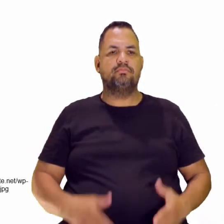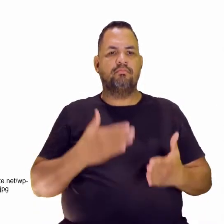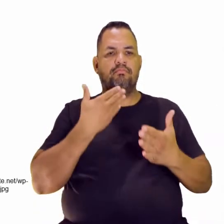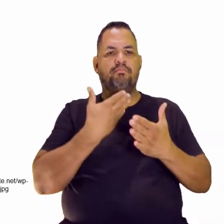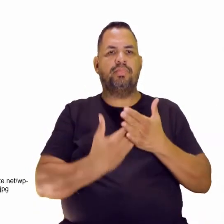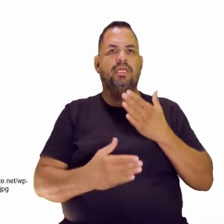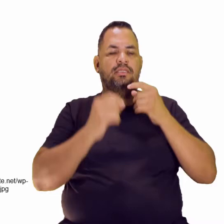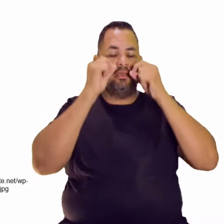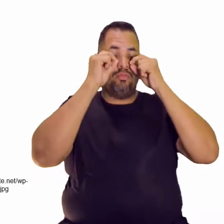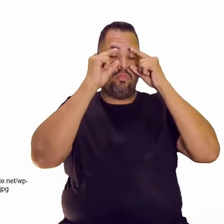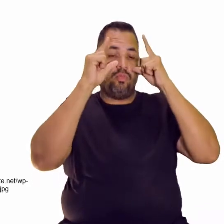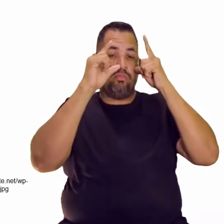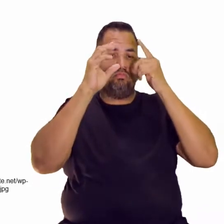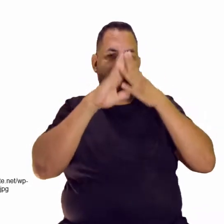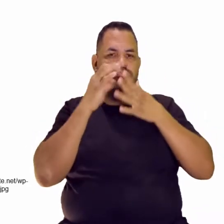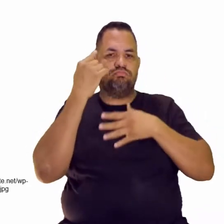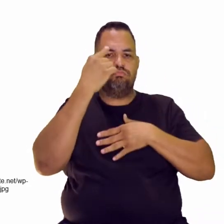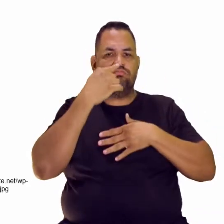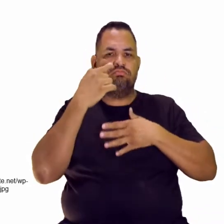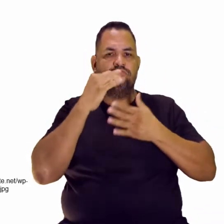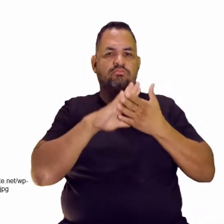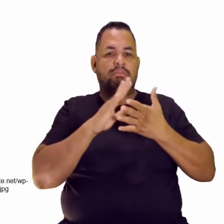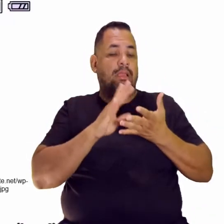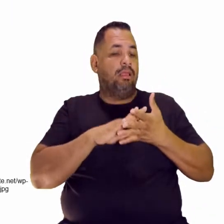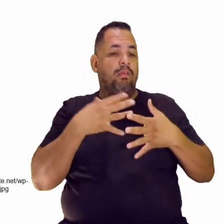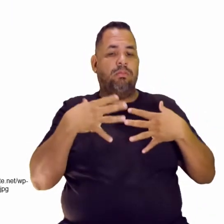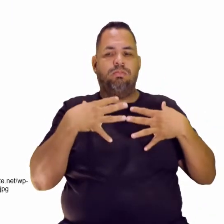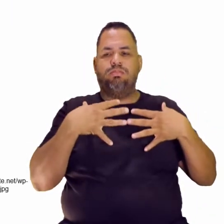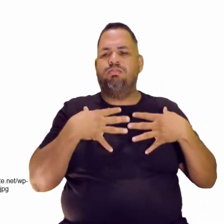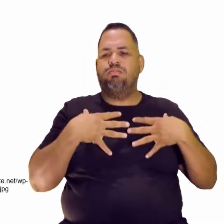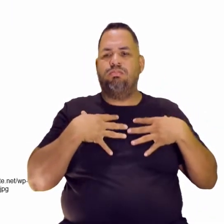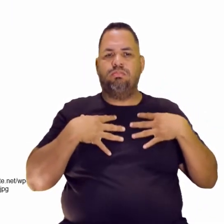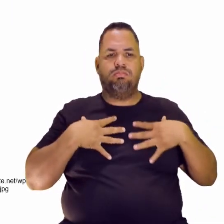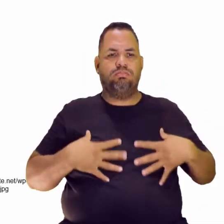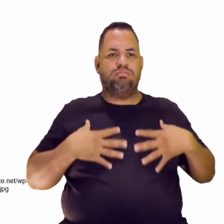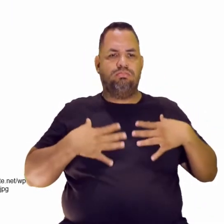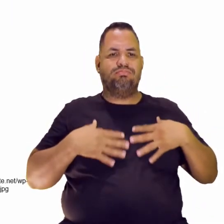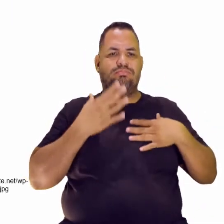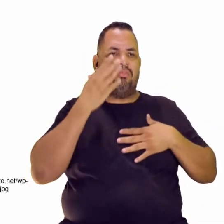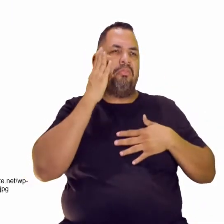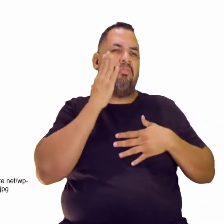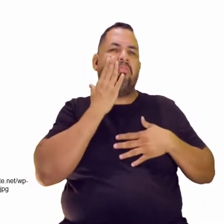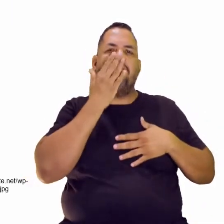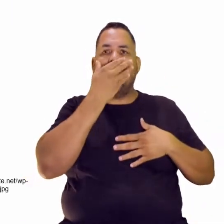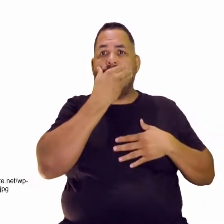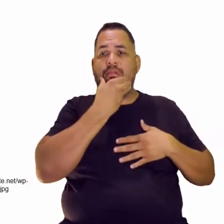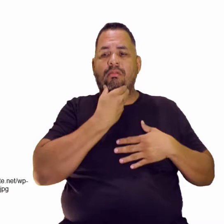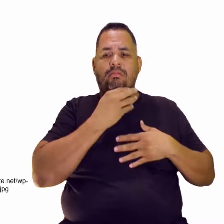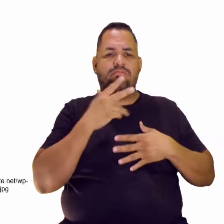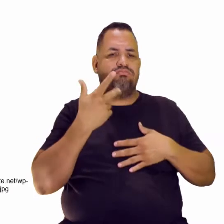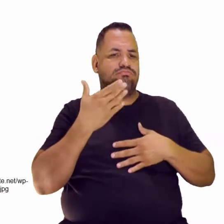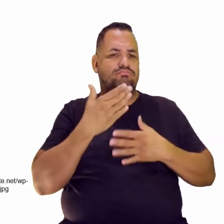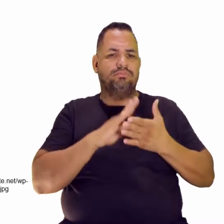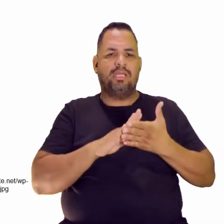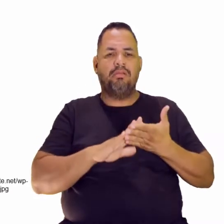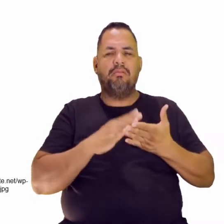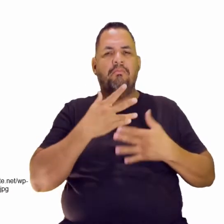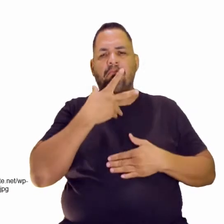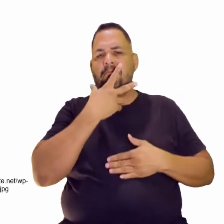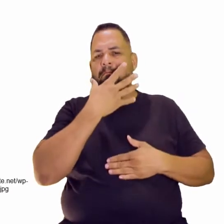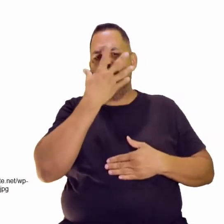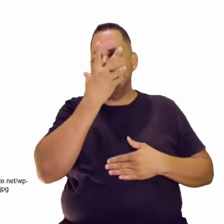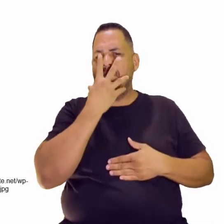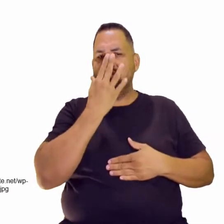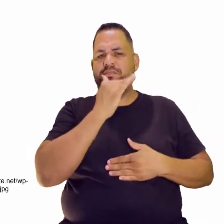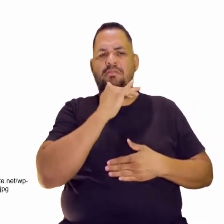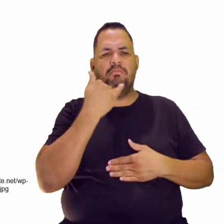Perde o lume dos olhos, pasma e treme, pálida a cor, o aspecto moribundo,